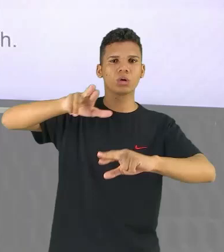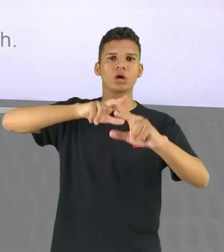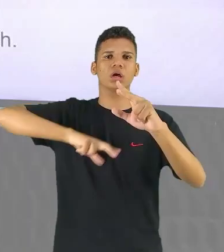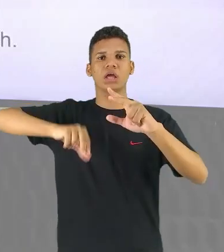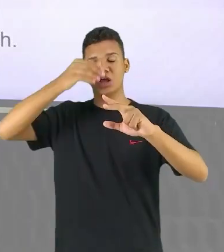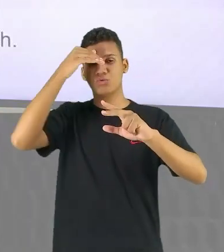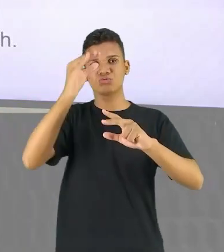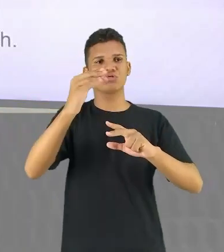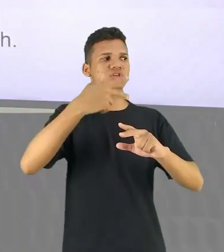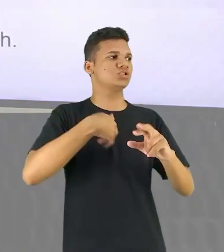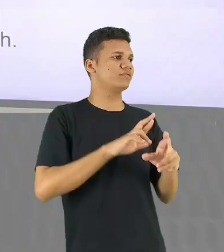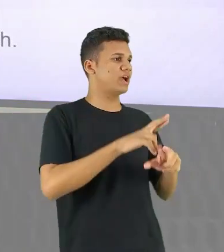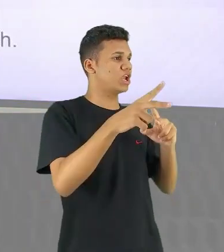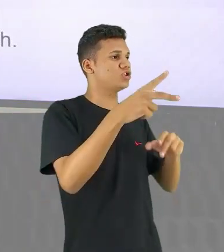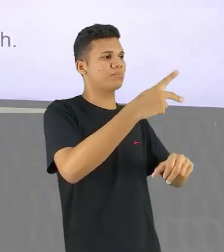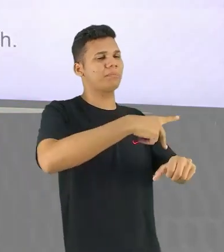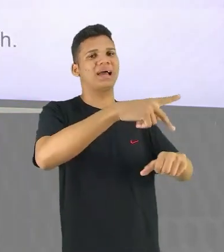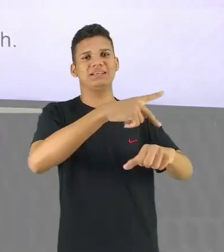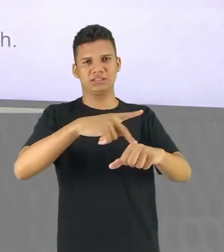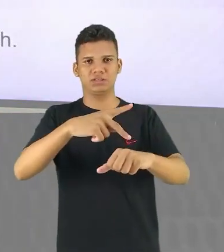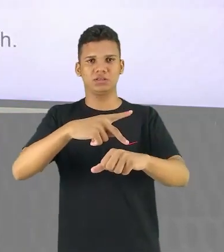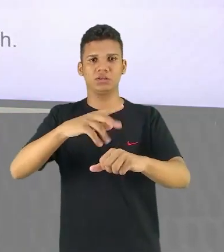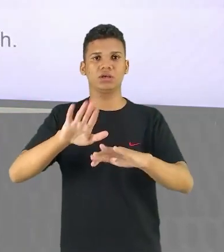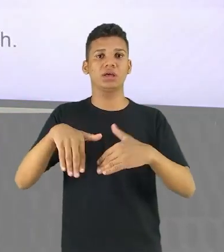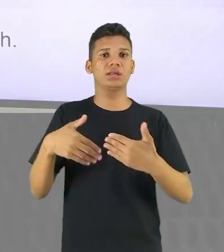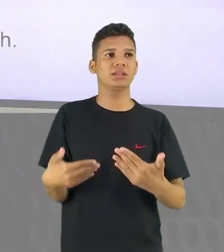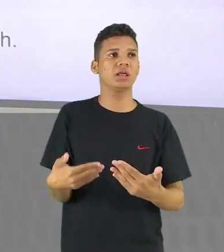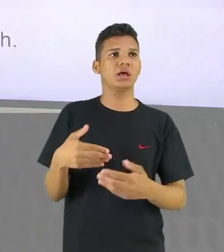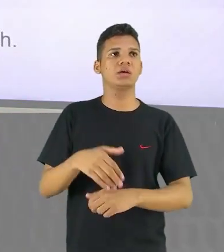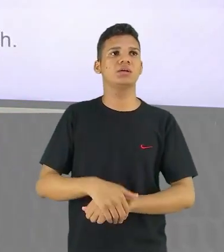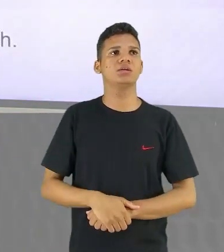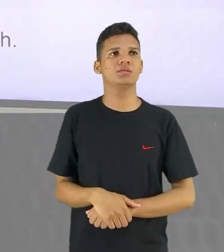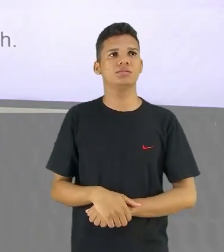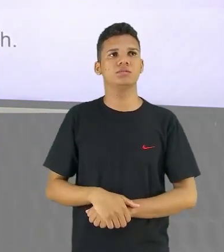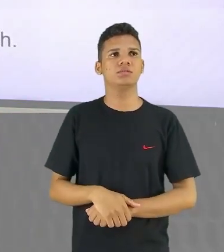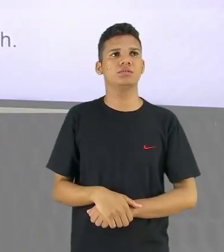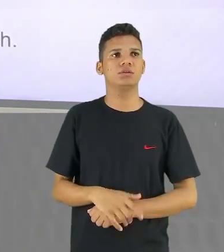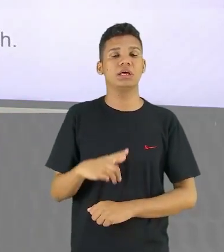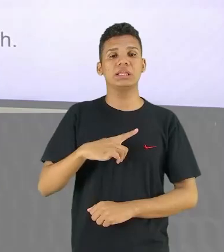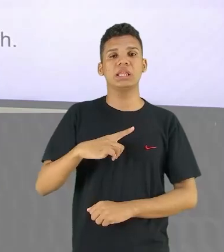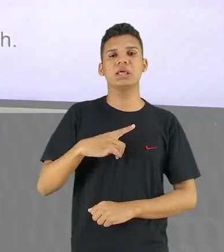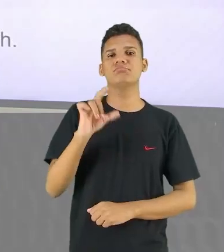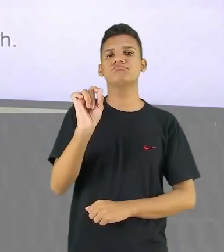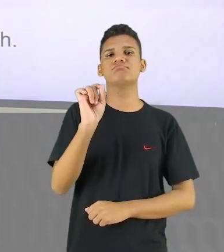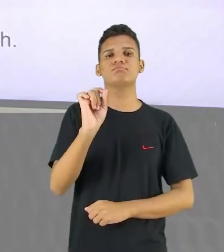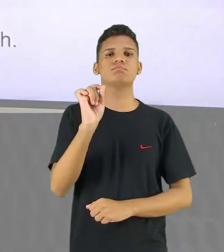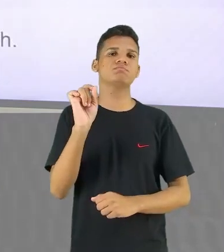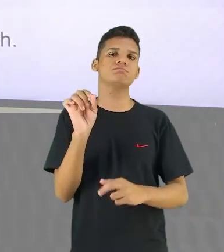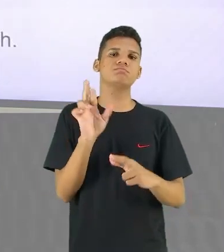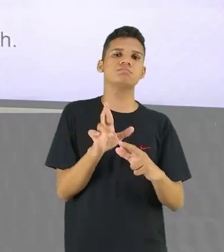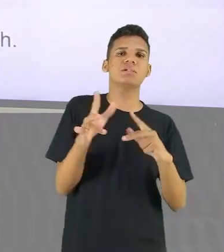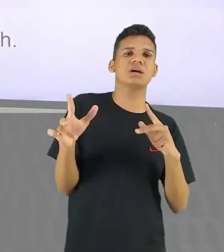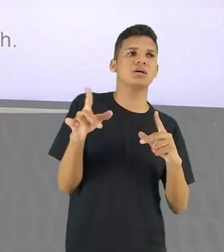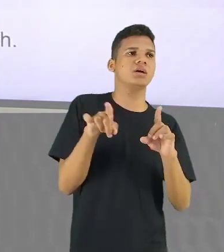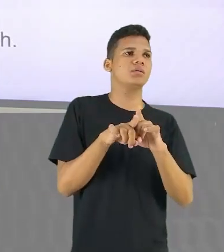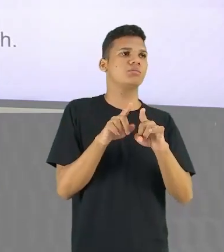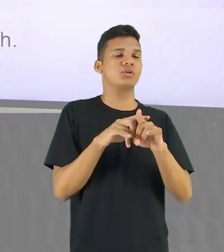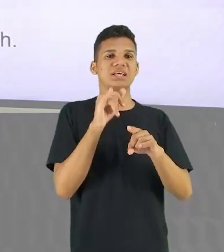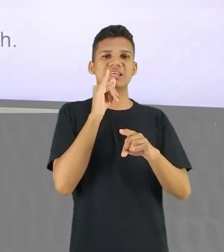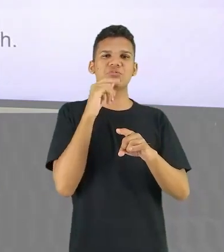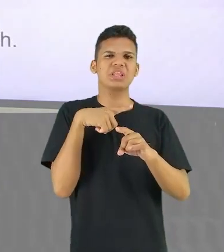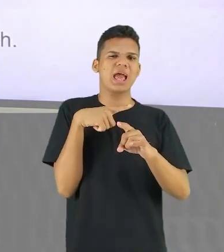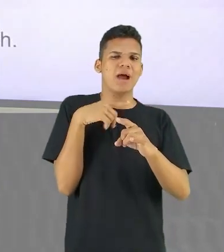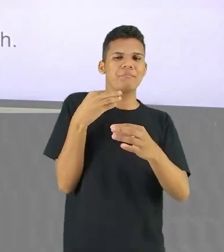diferentes nacionalidades. Ó, ele chama sprinkle, espalha ou coloca, salpica um